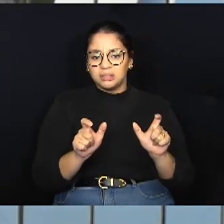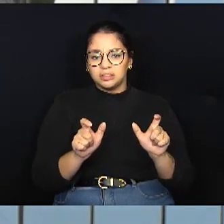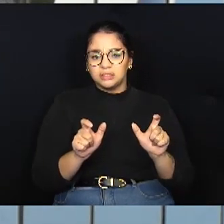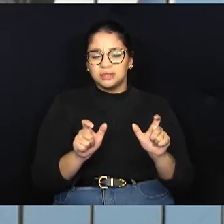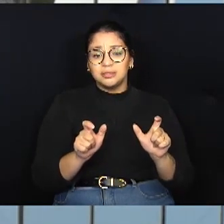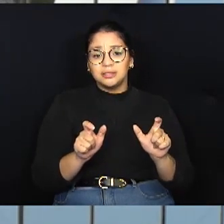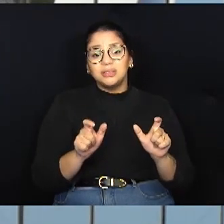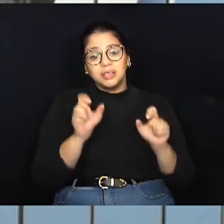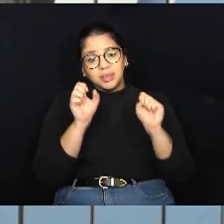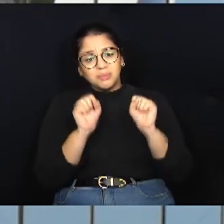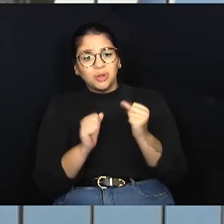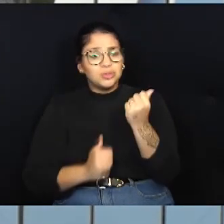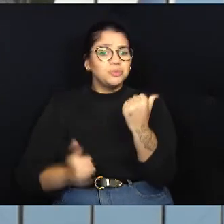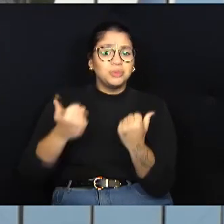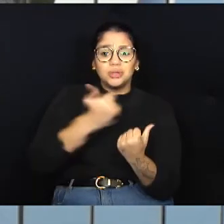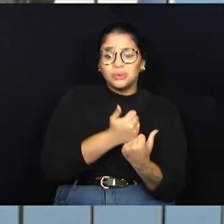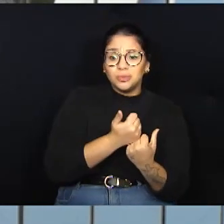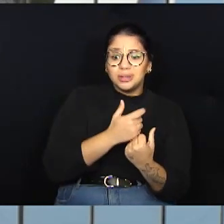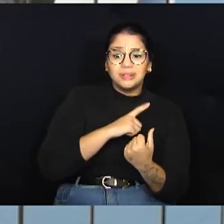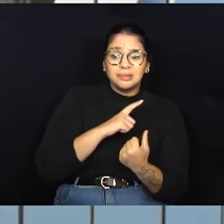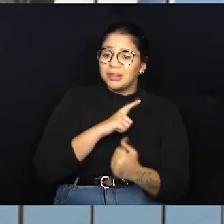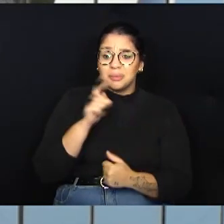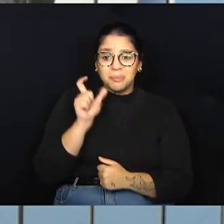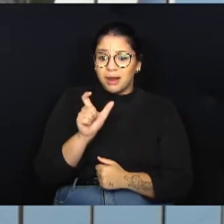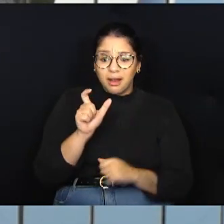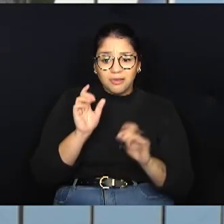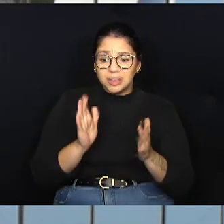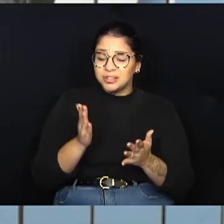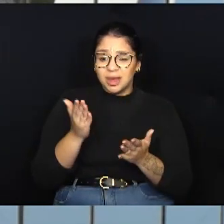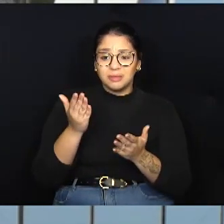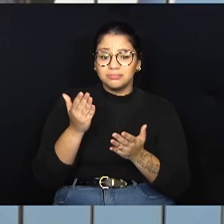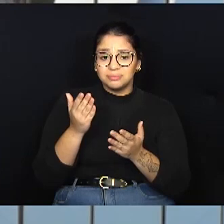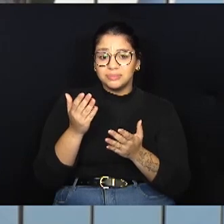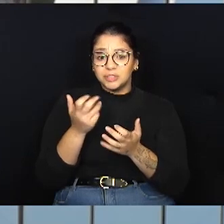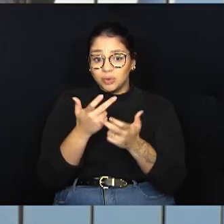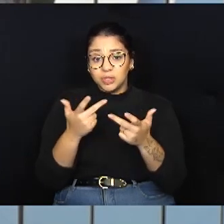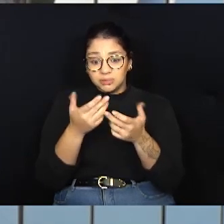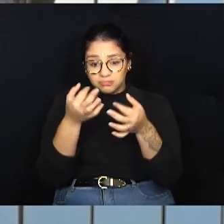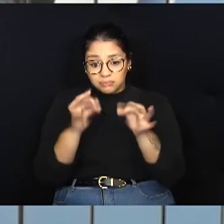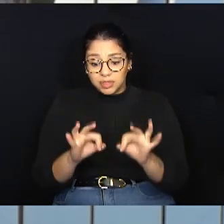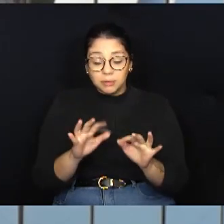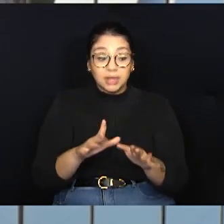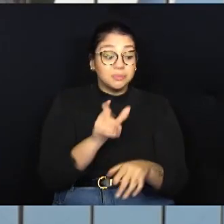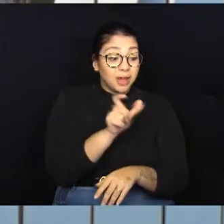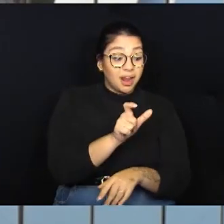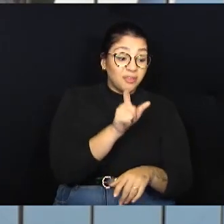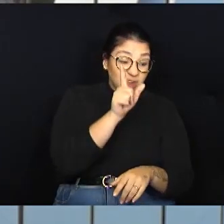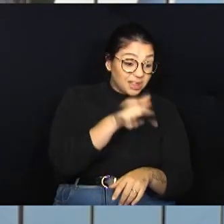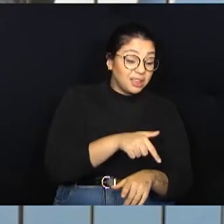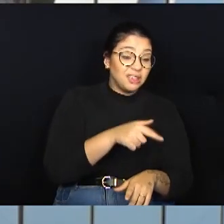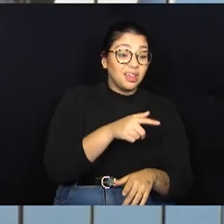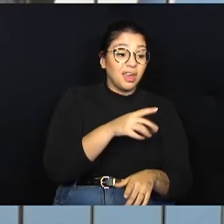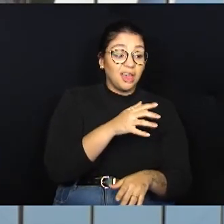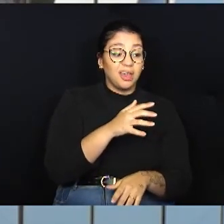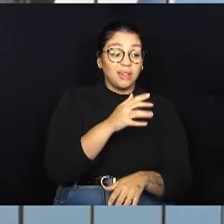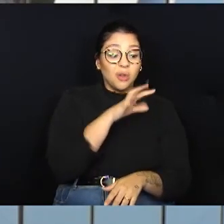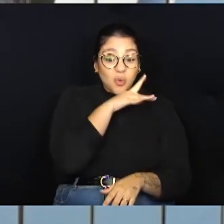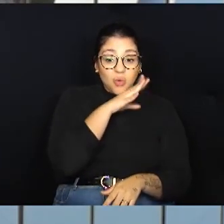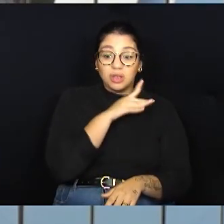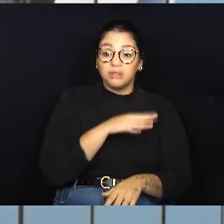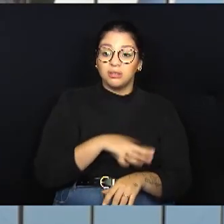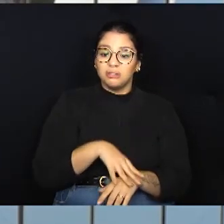até substituir. Existem palavras já consagradas, mas são palavras que ofendem, de alguma maneira